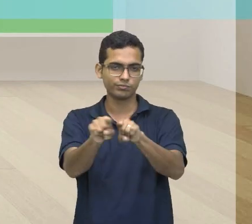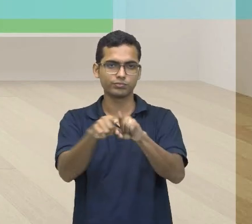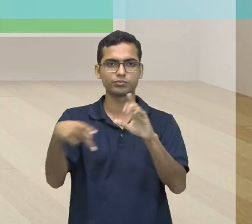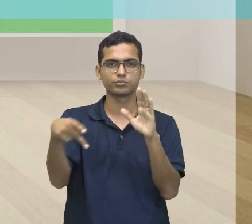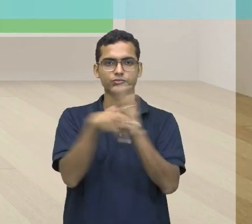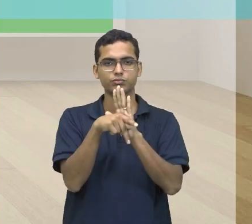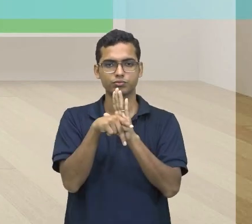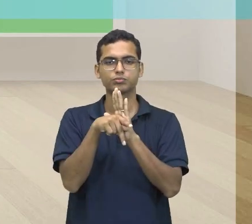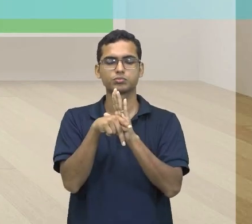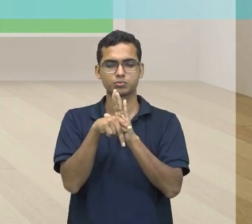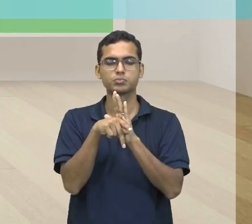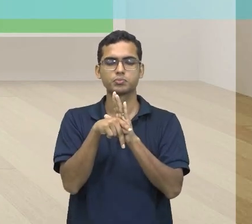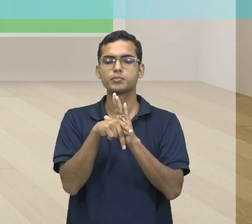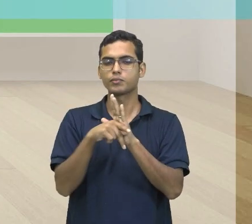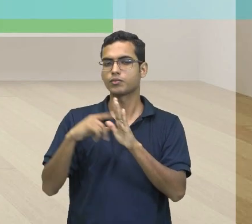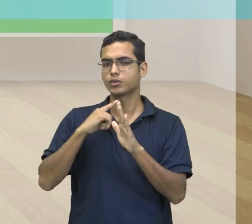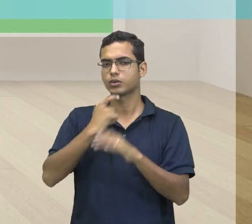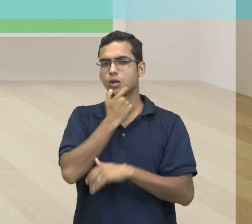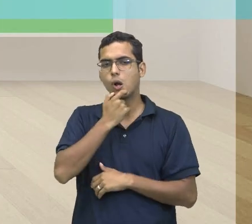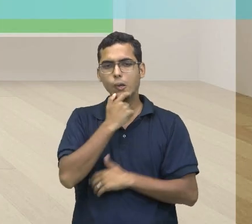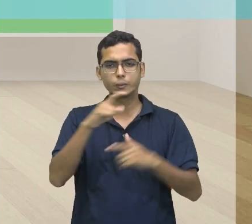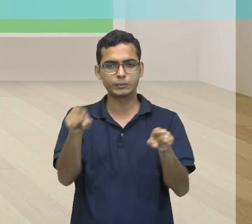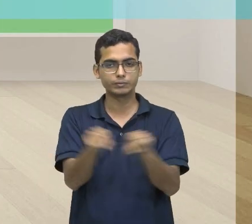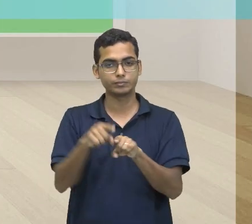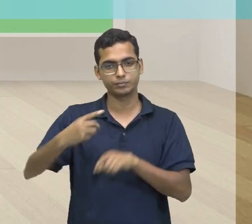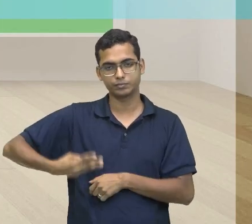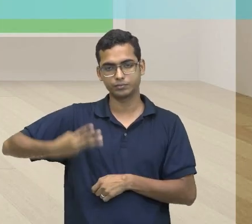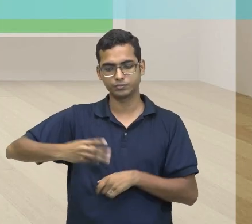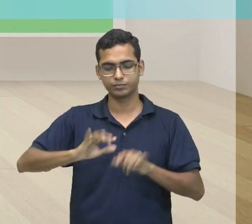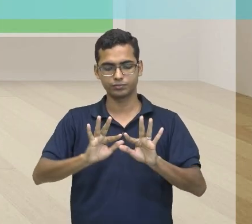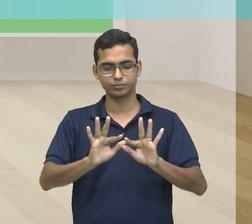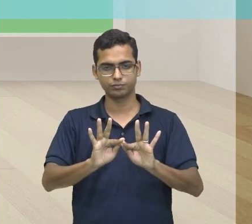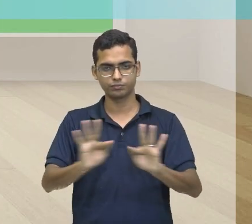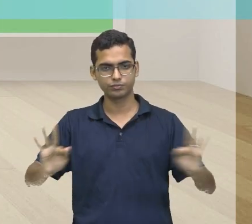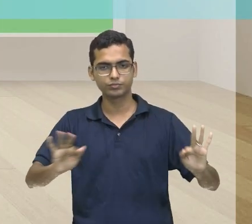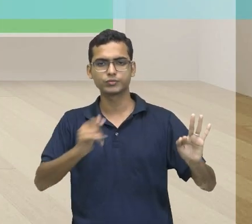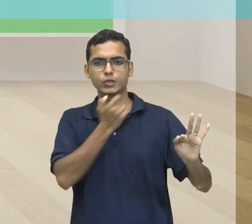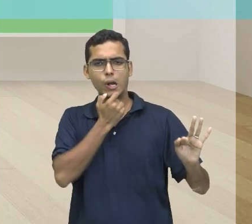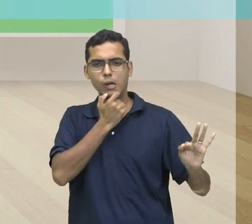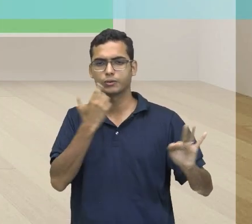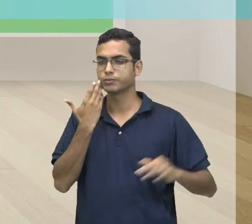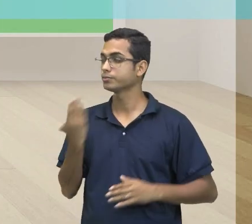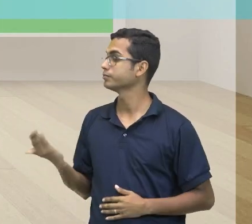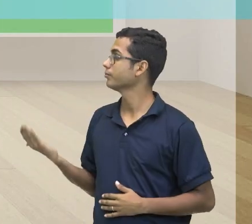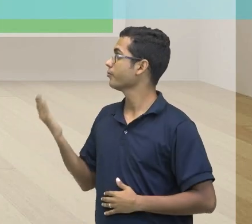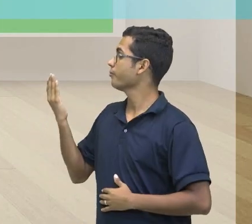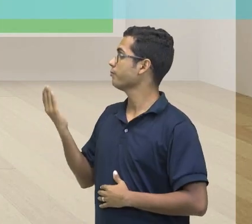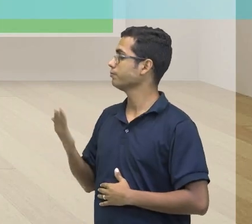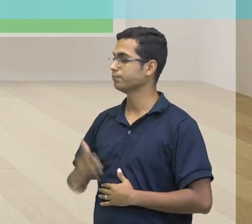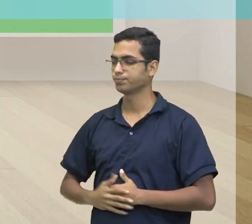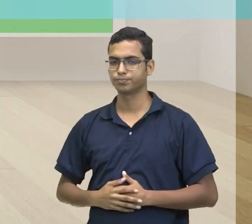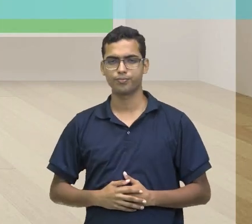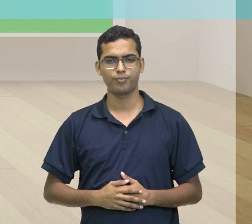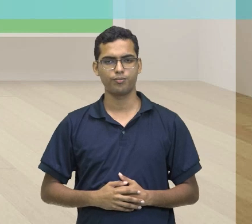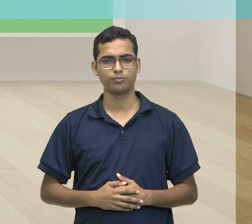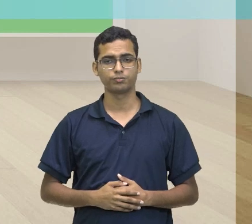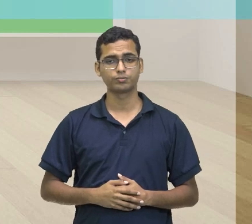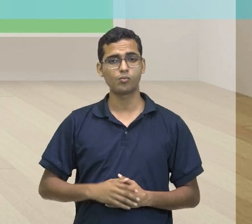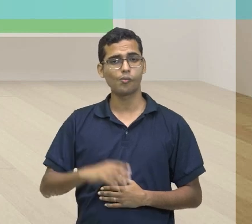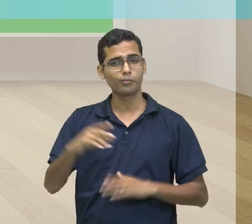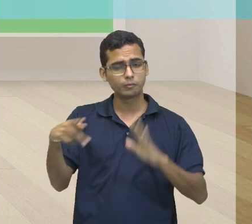aí, The language of programming and technology is. Então, a língua da programação e